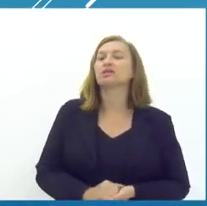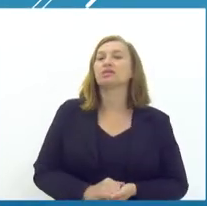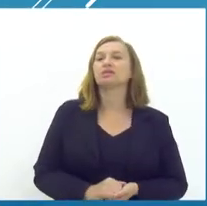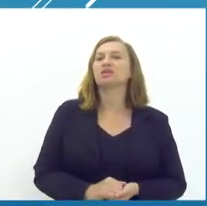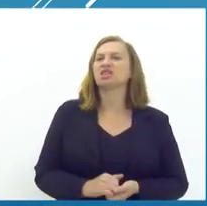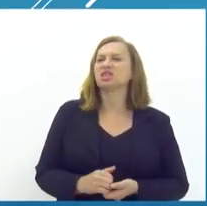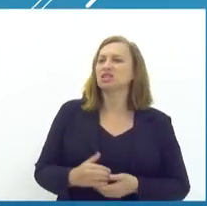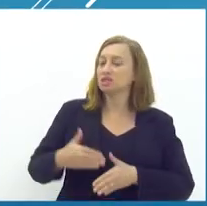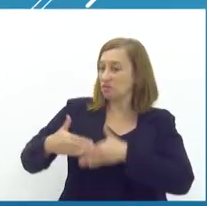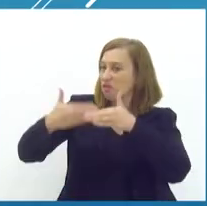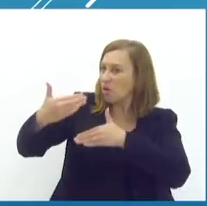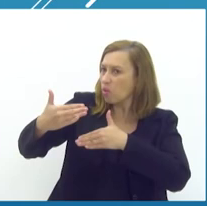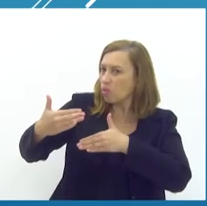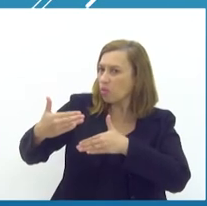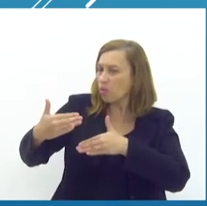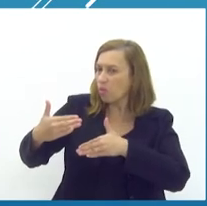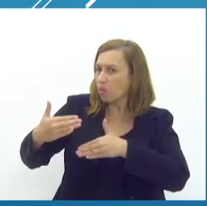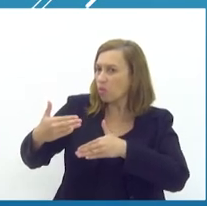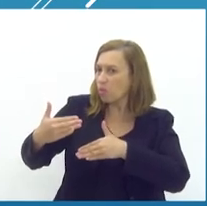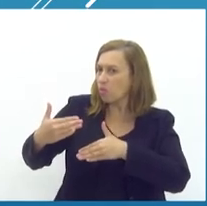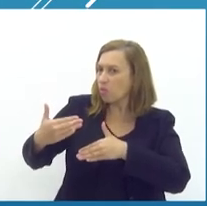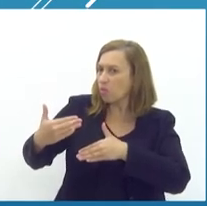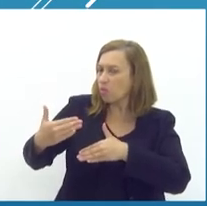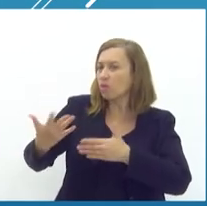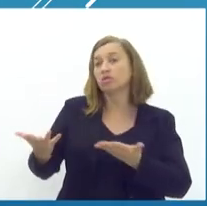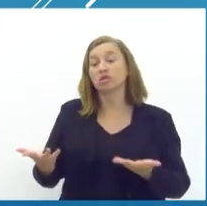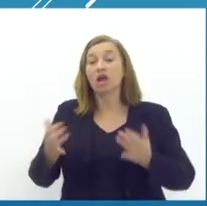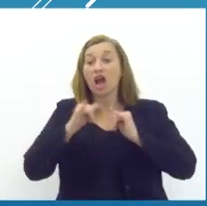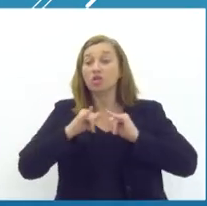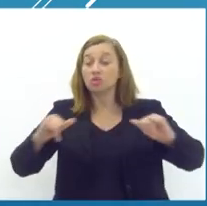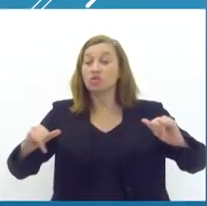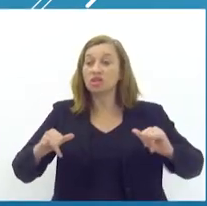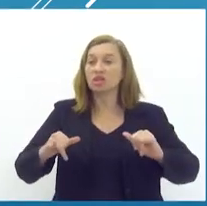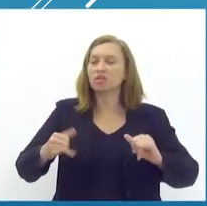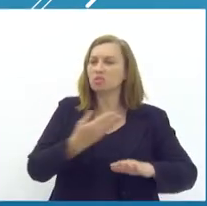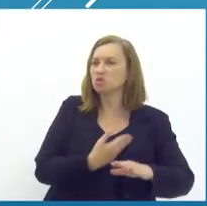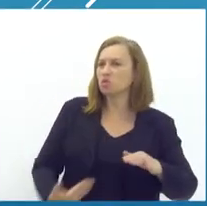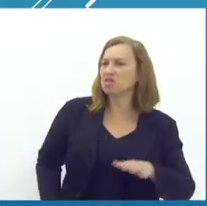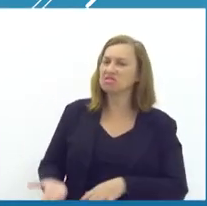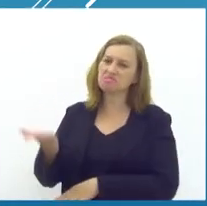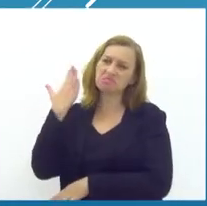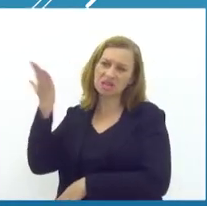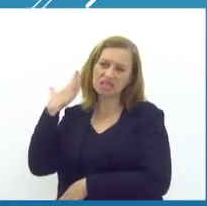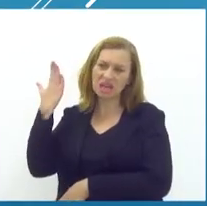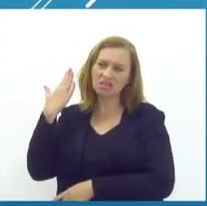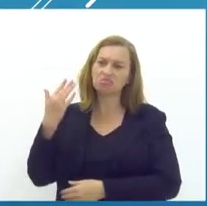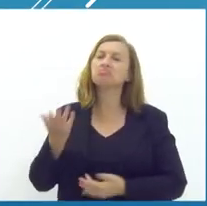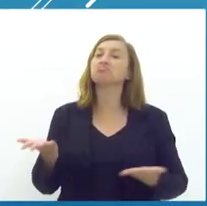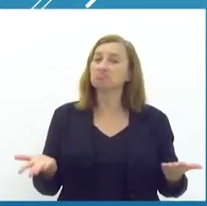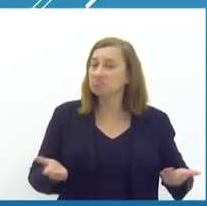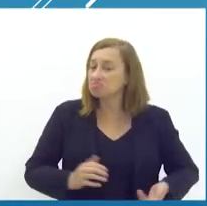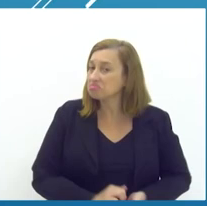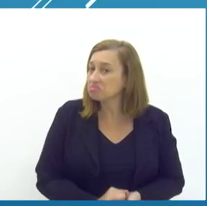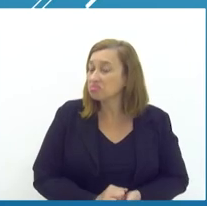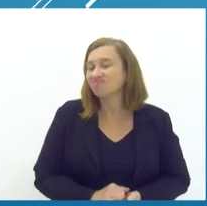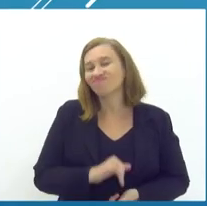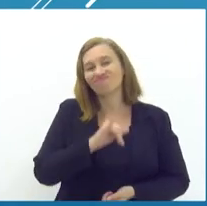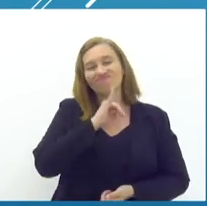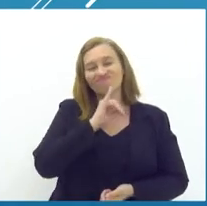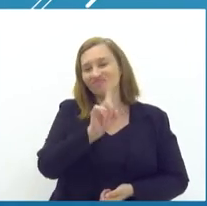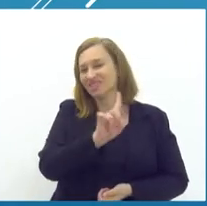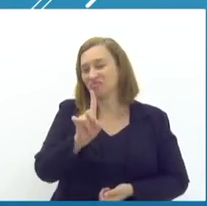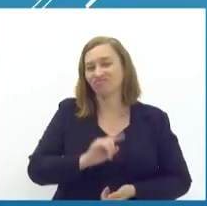bombou paz teve essa fusão Econômica tão anunciada pelos governos que passaram e pelo que fez infelizmente